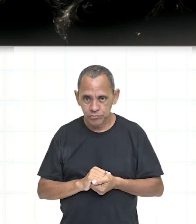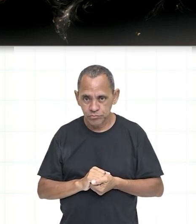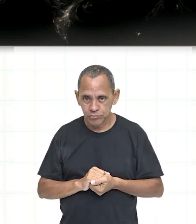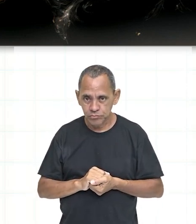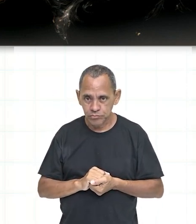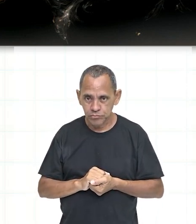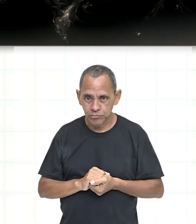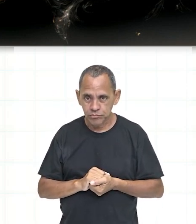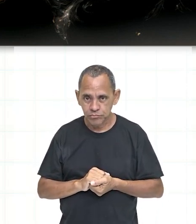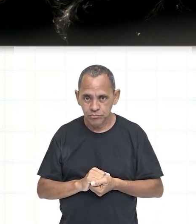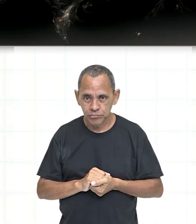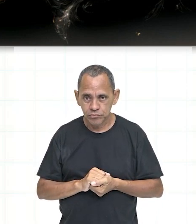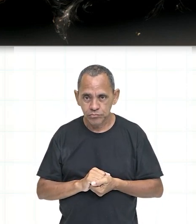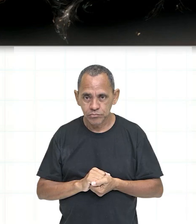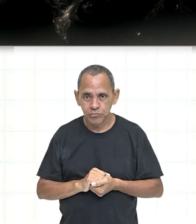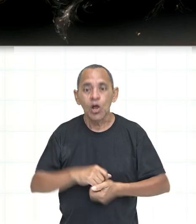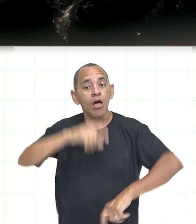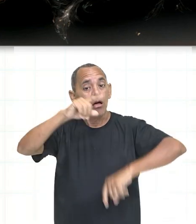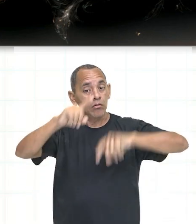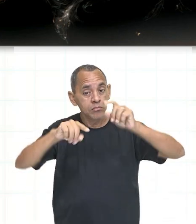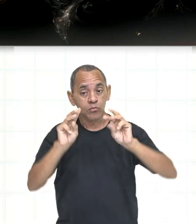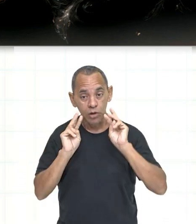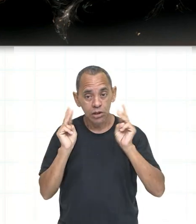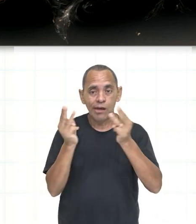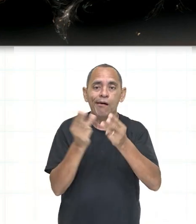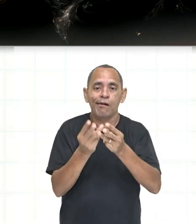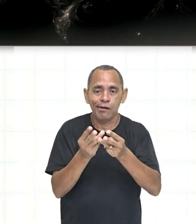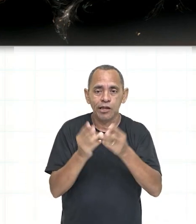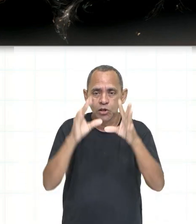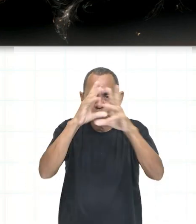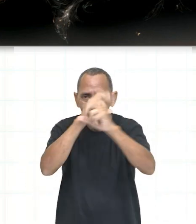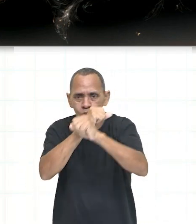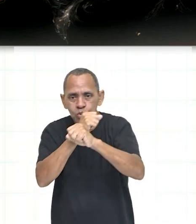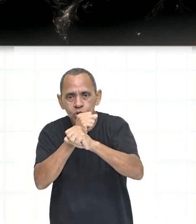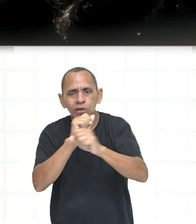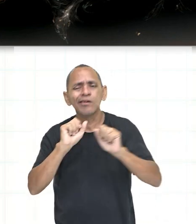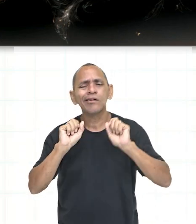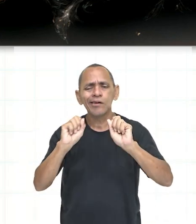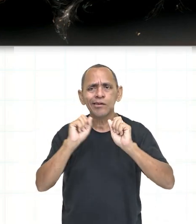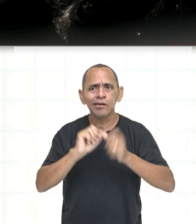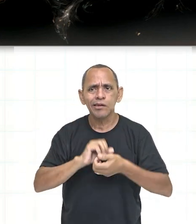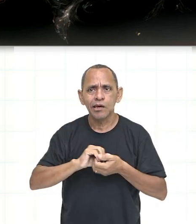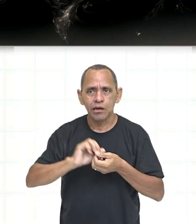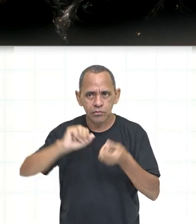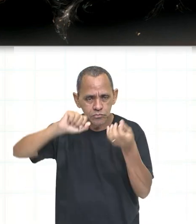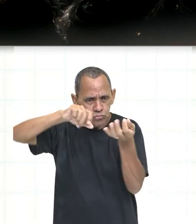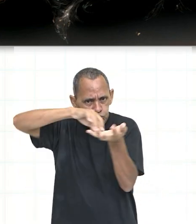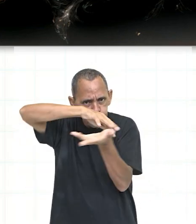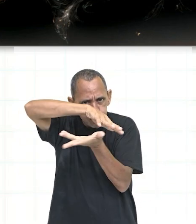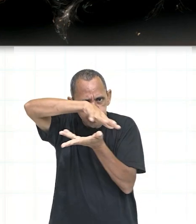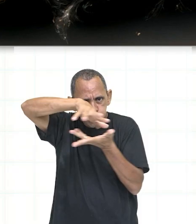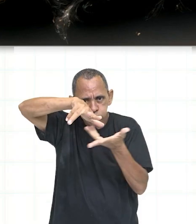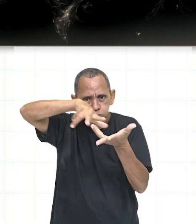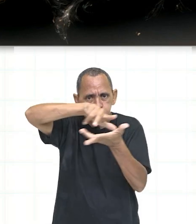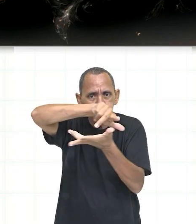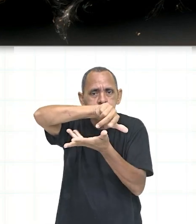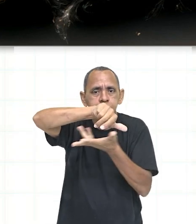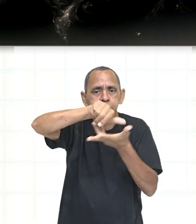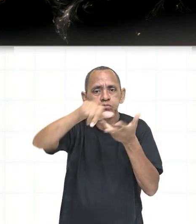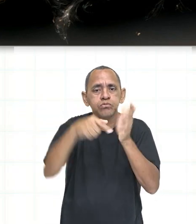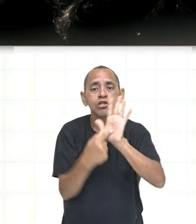energia escura, por outro lado, ela é a força que direciona, que evidencia, né, a